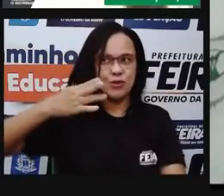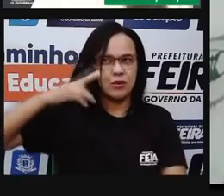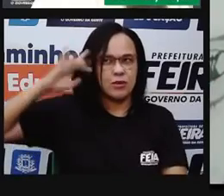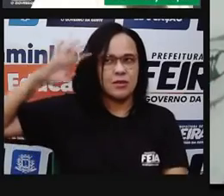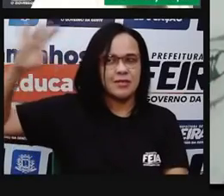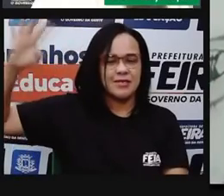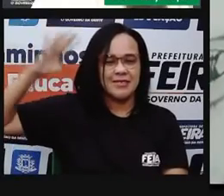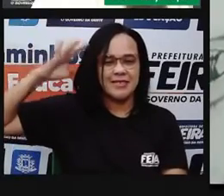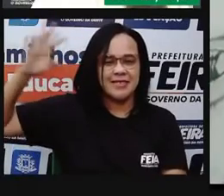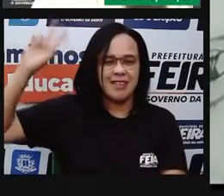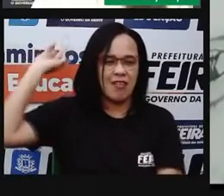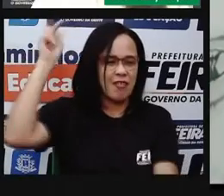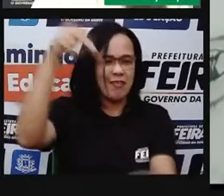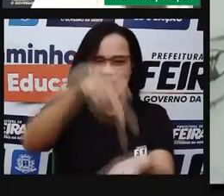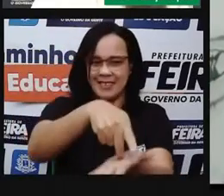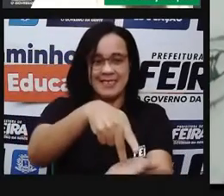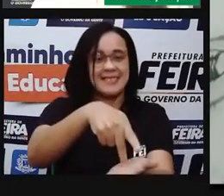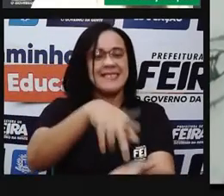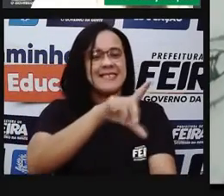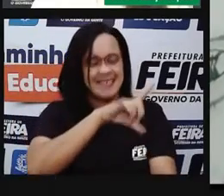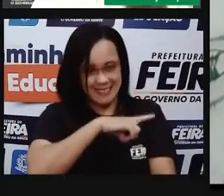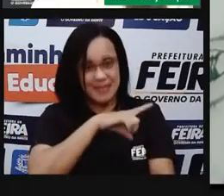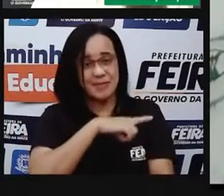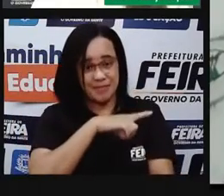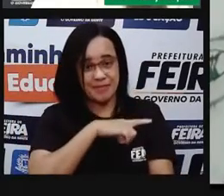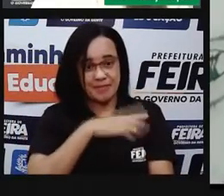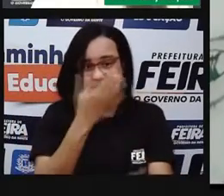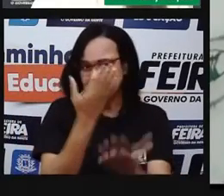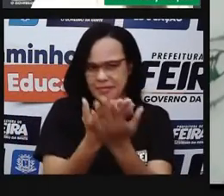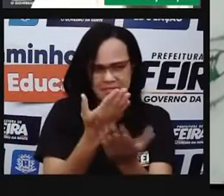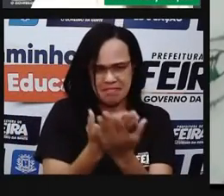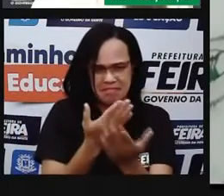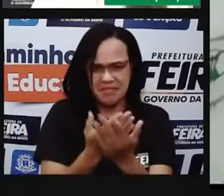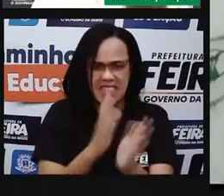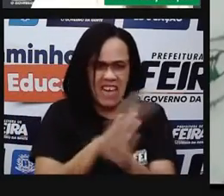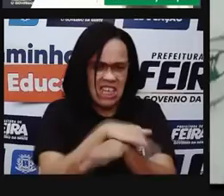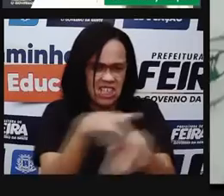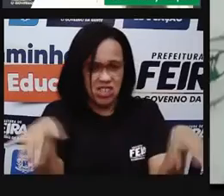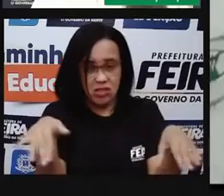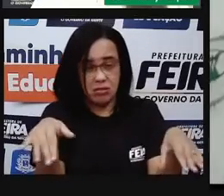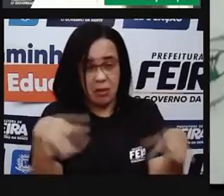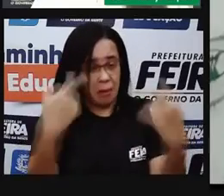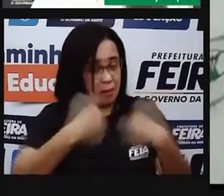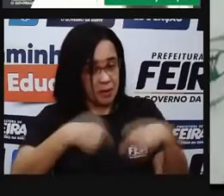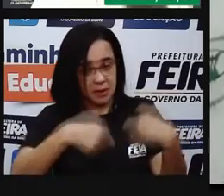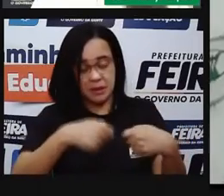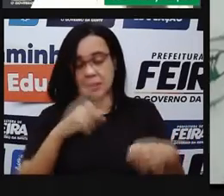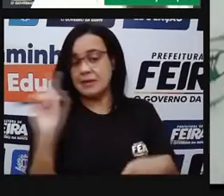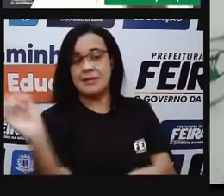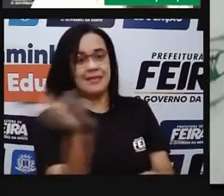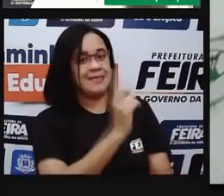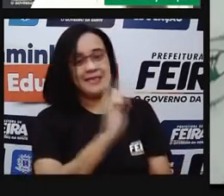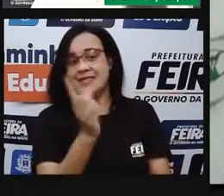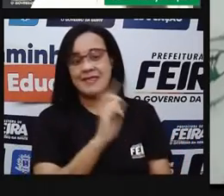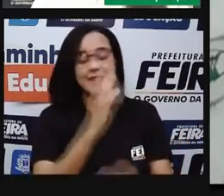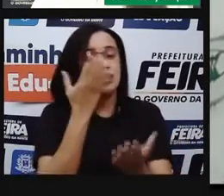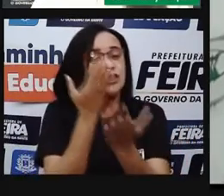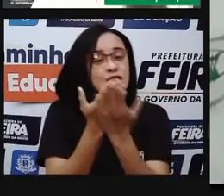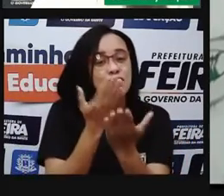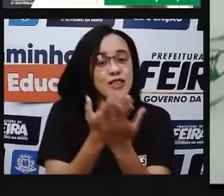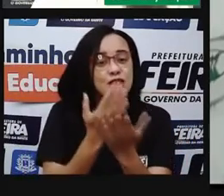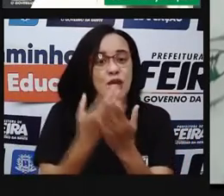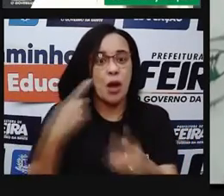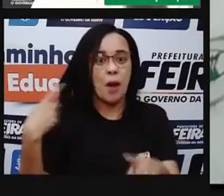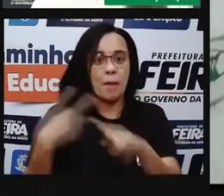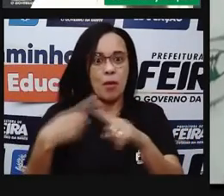Não estude só porque você precisa. Estude porque conhecimento é poder. Estude